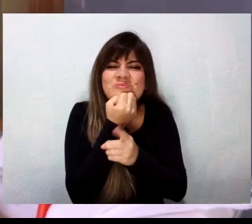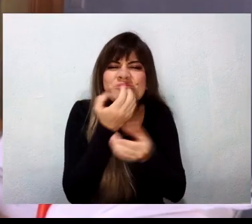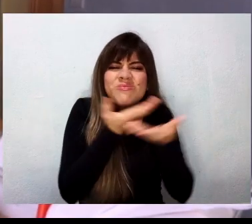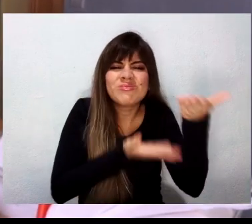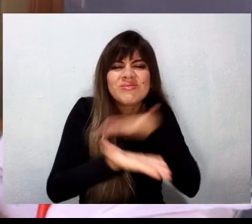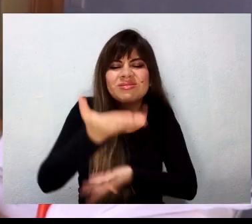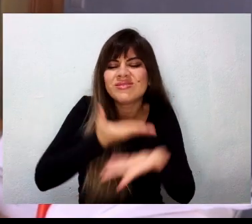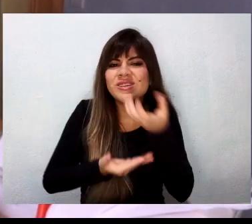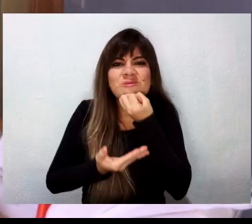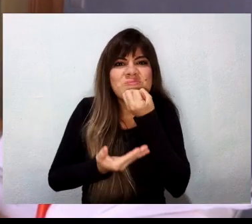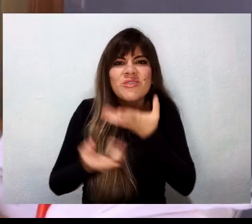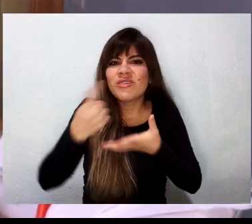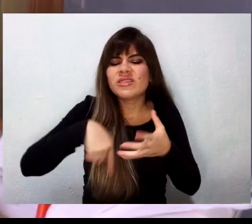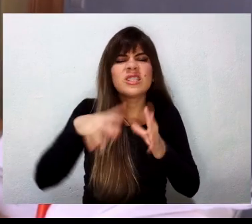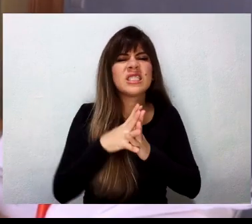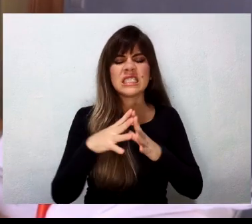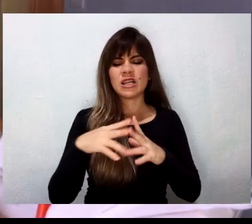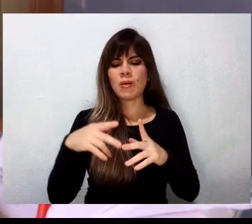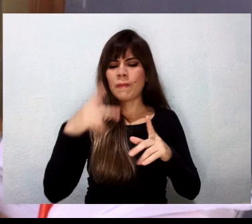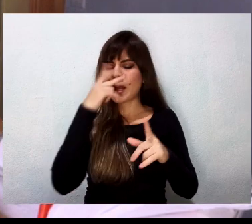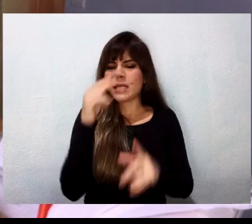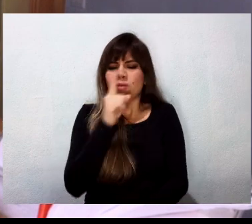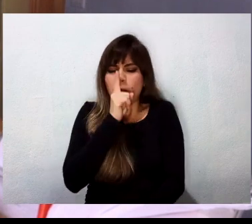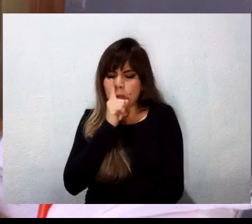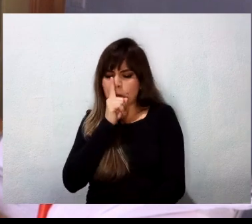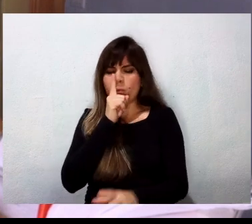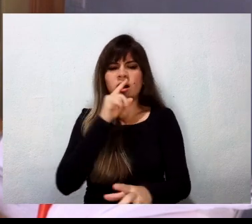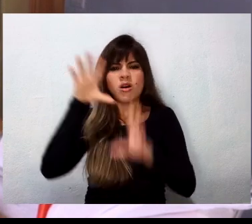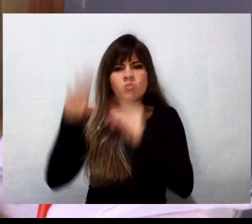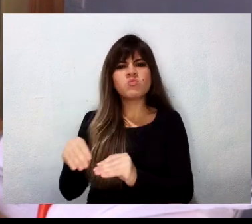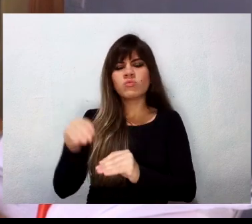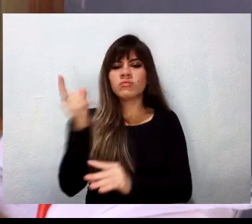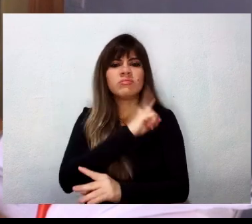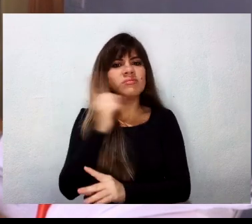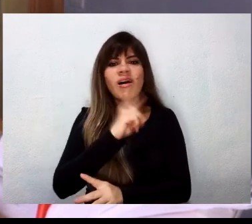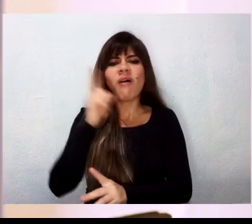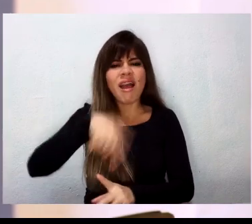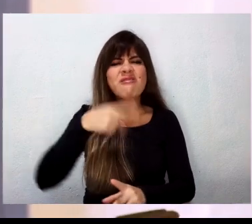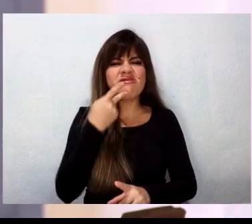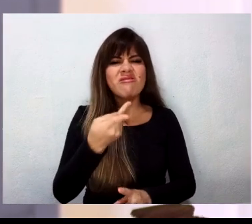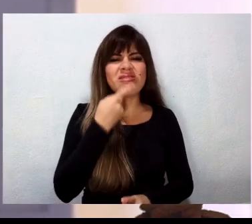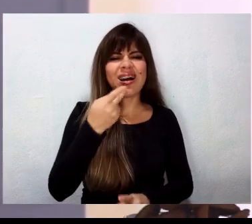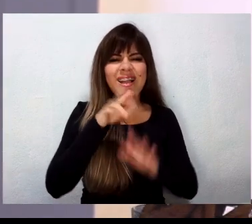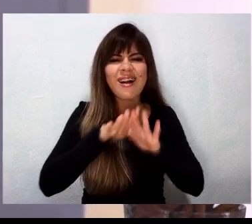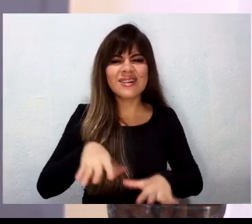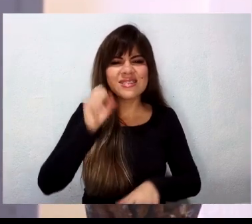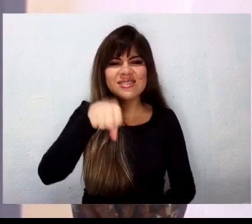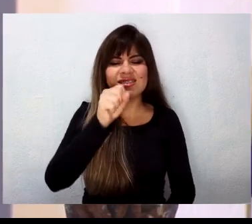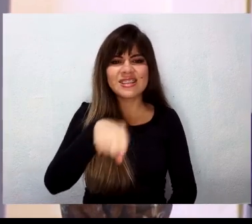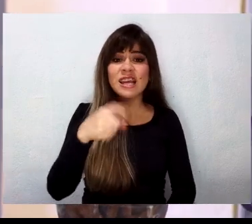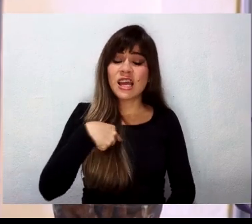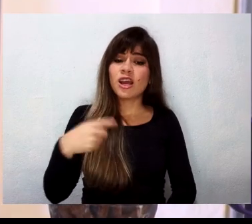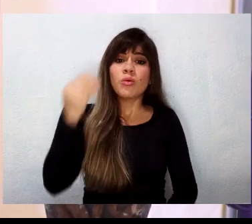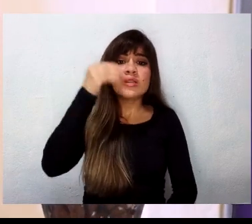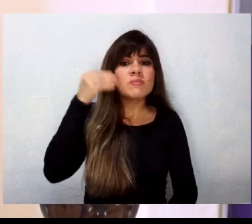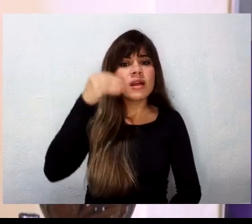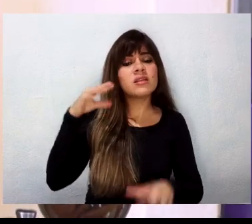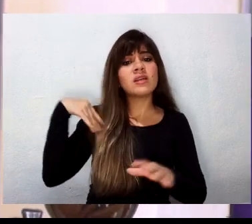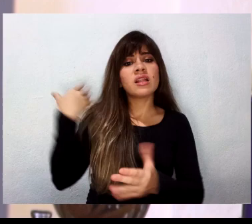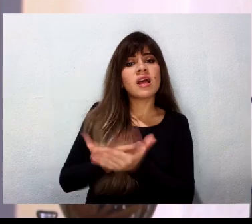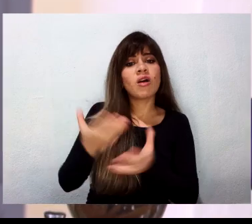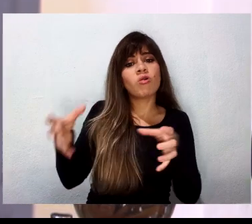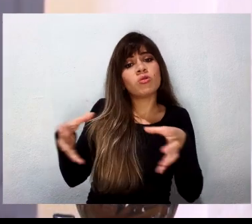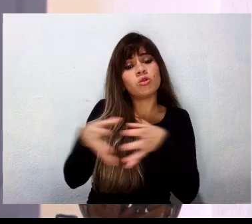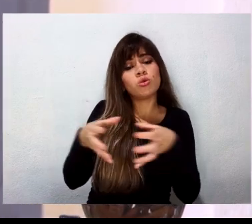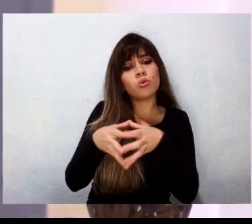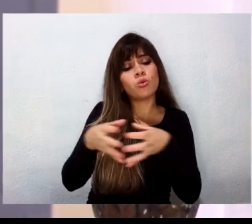encontro, de não se deixar ser silenciado. Né? Na experiência que eu tenho até agora com